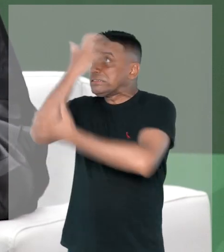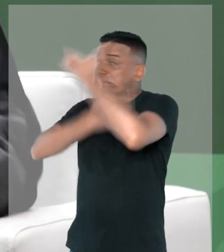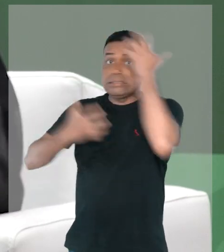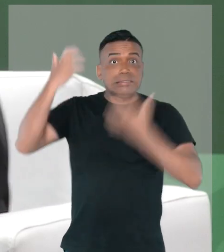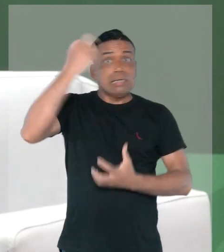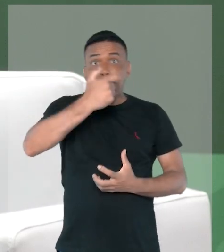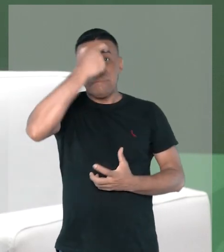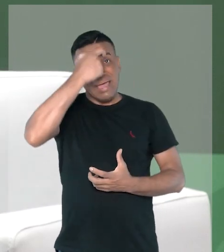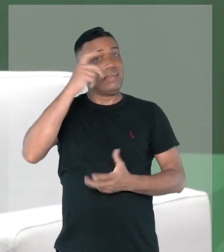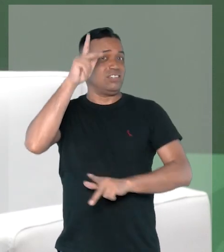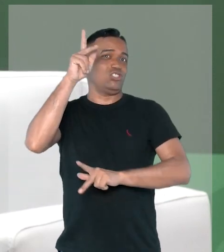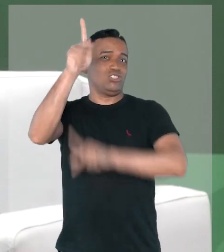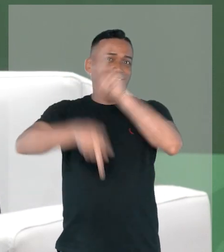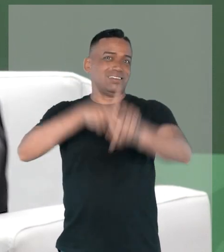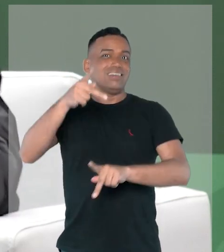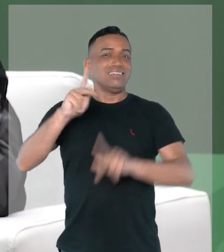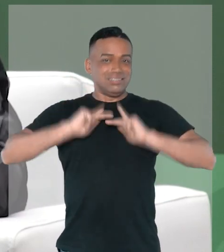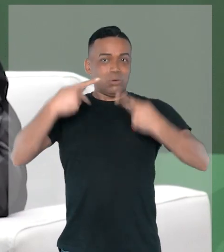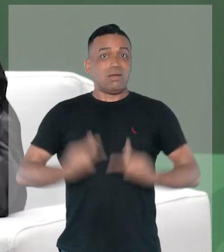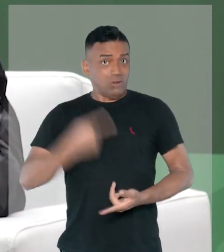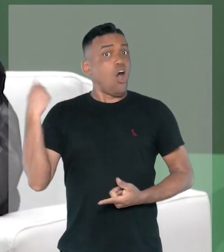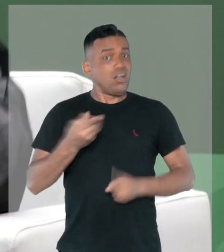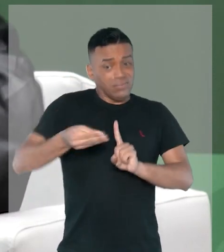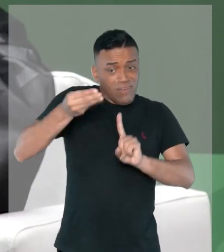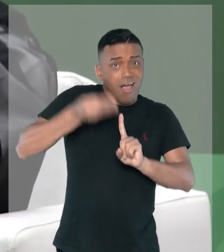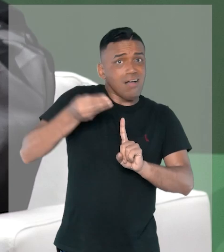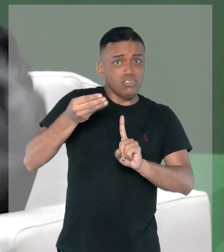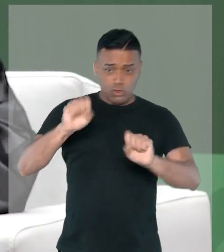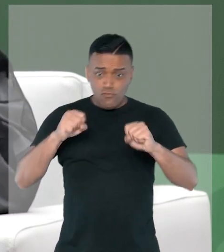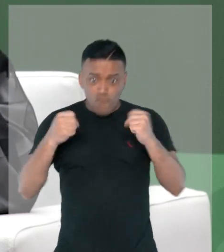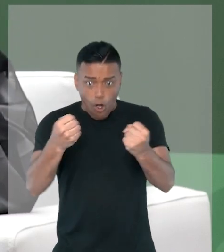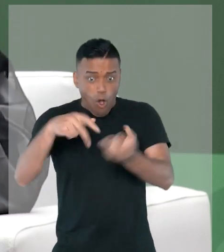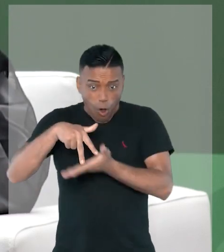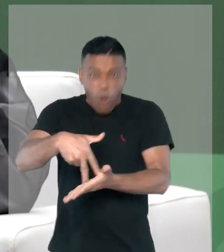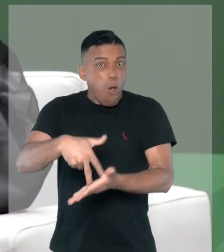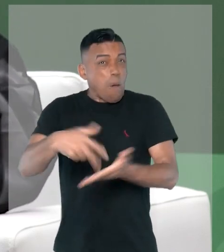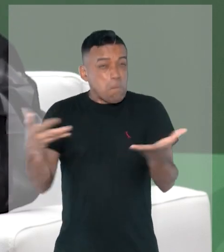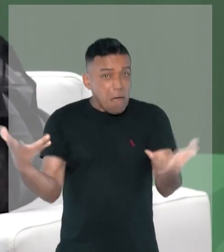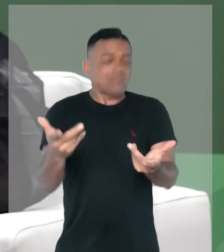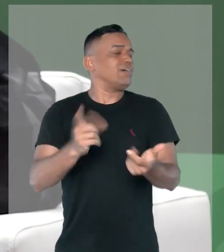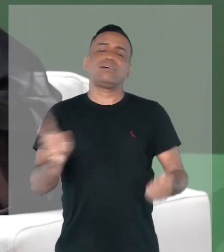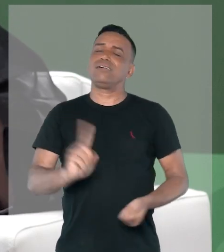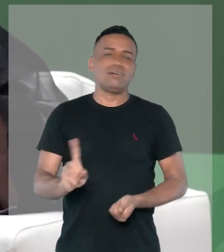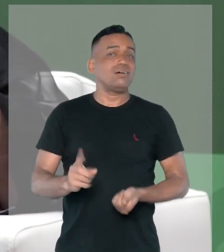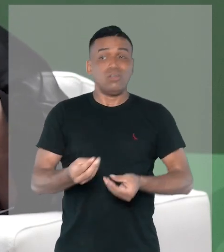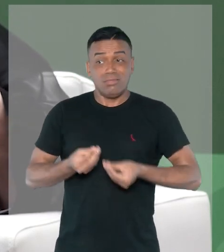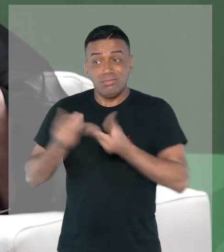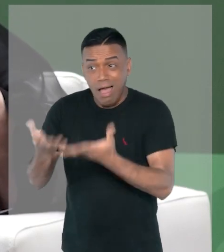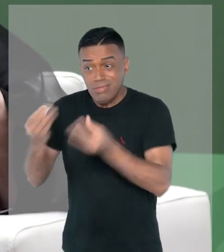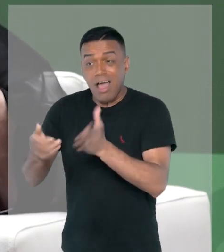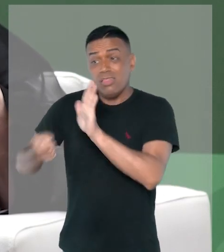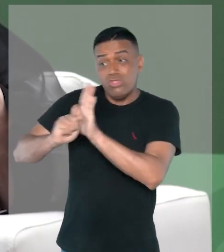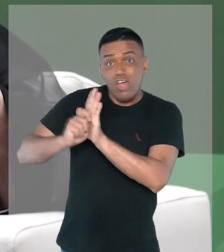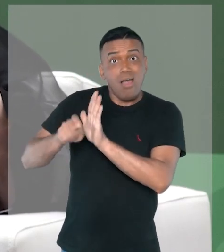humanos, que são frágeis. Nós somos frágeis, nós não somos fortificações. Então, começa a dar droga para a pessoa